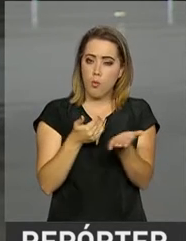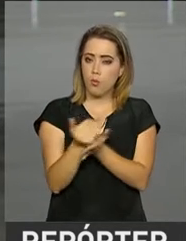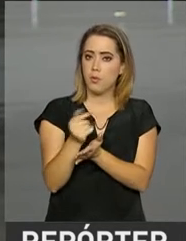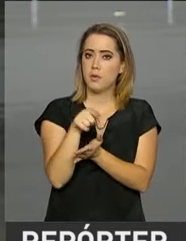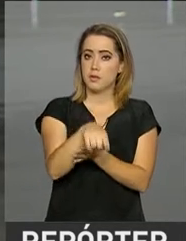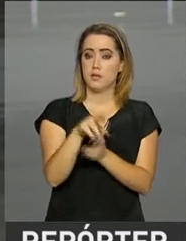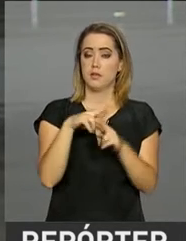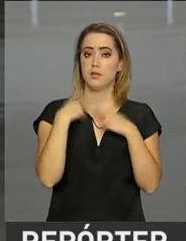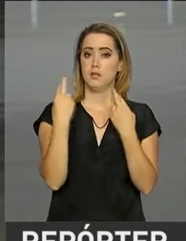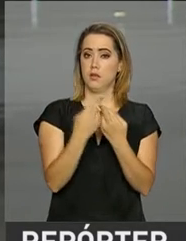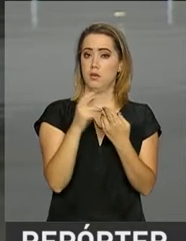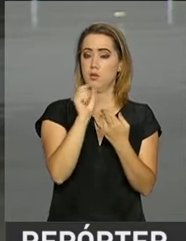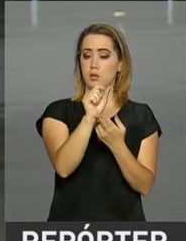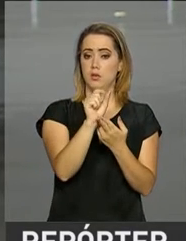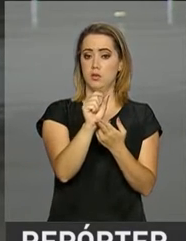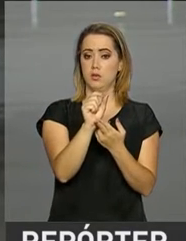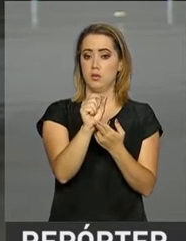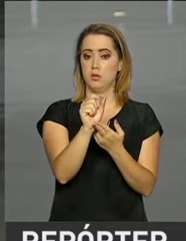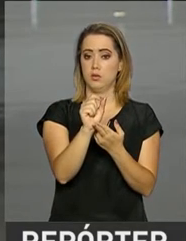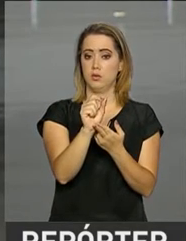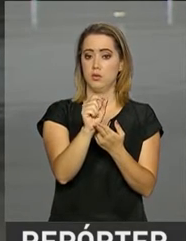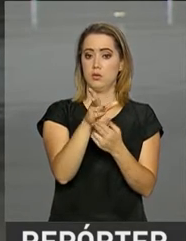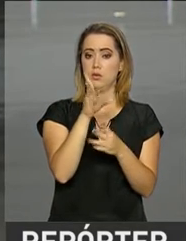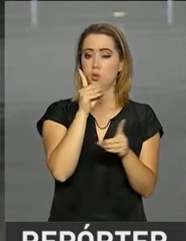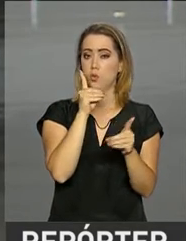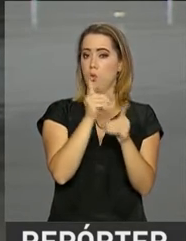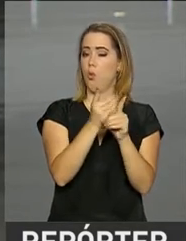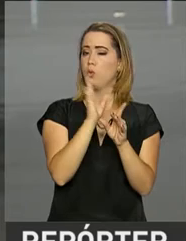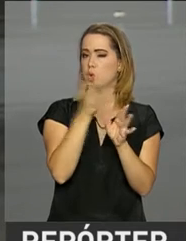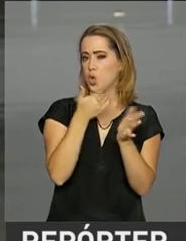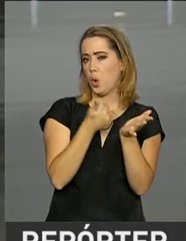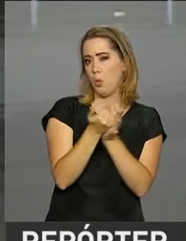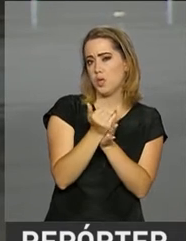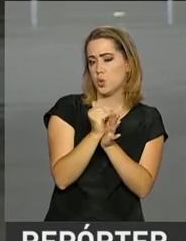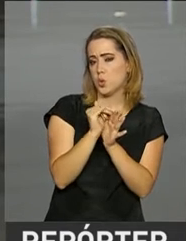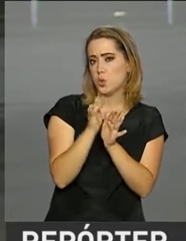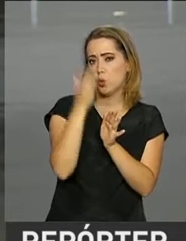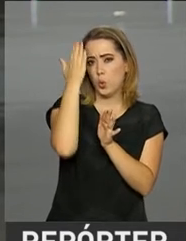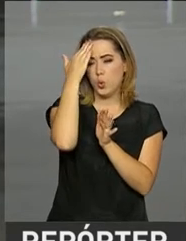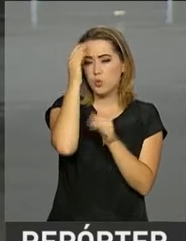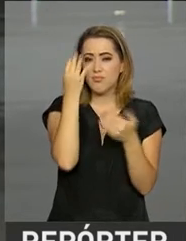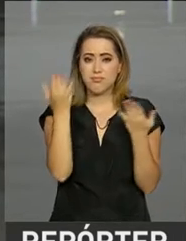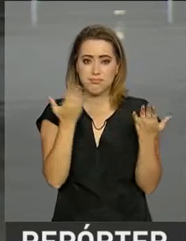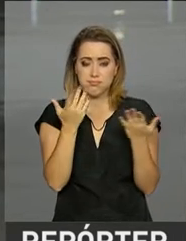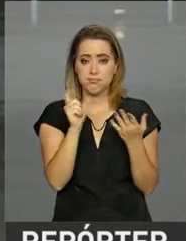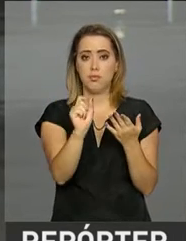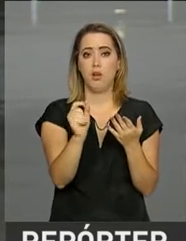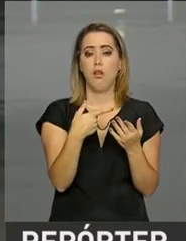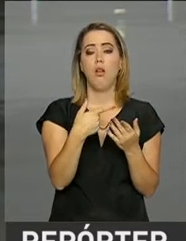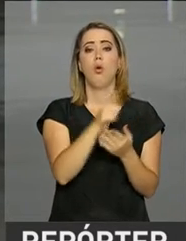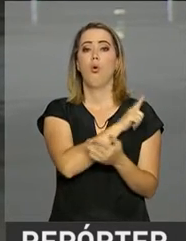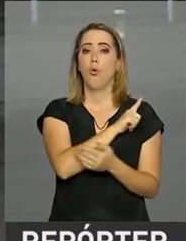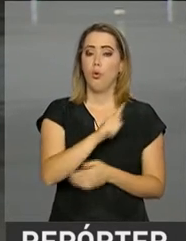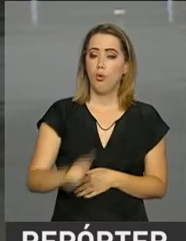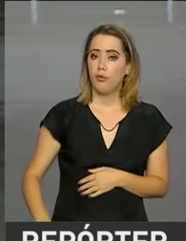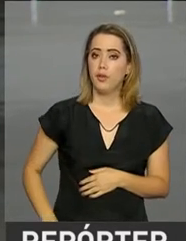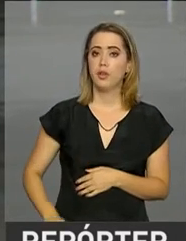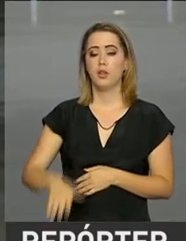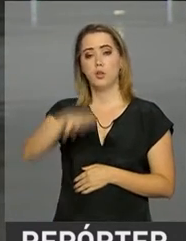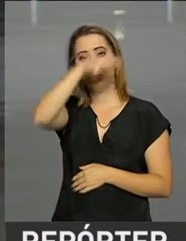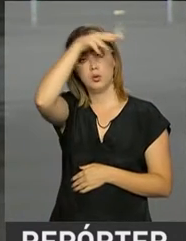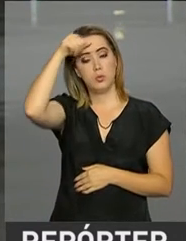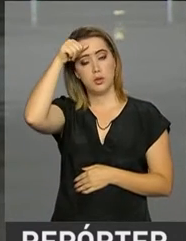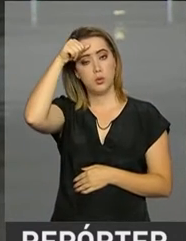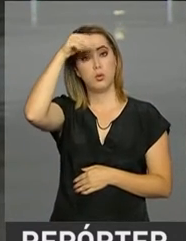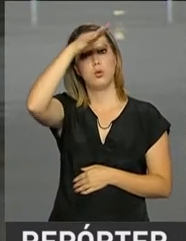reunião ainda não temos informações se o encontro já teve início os governadores do mato grosso e do mato grosso do sul da região centro